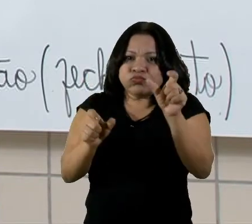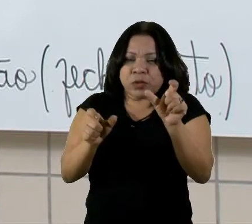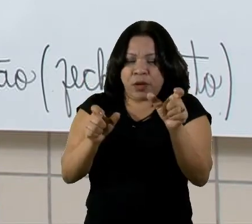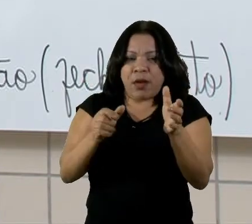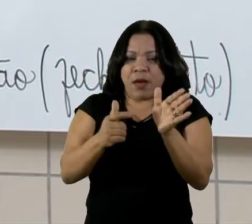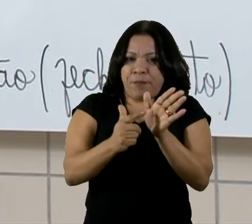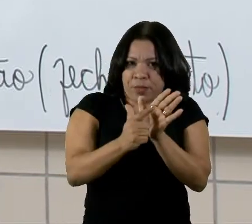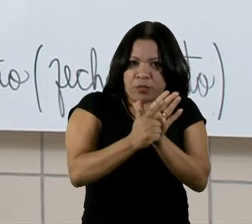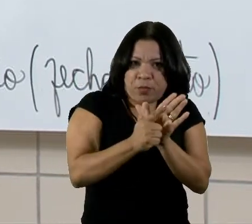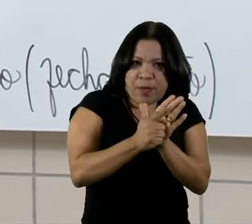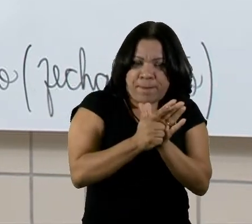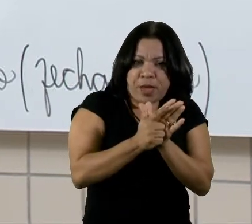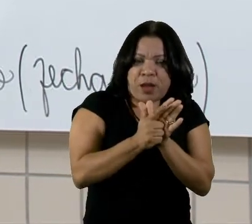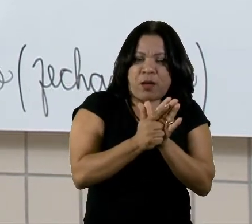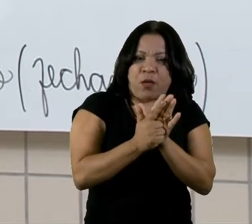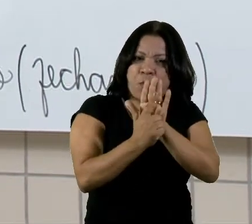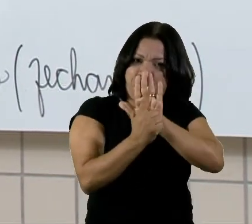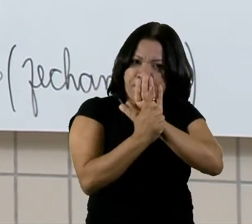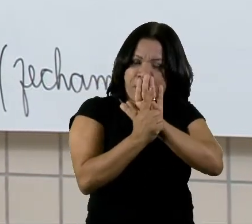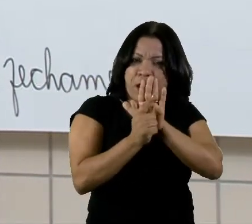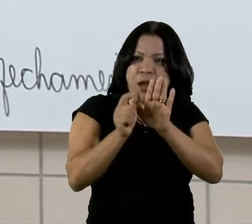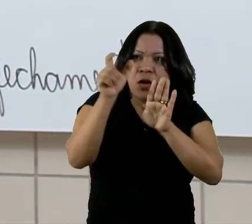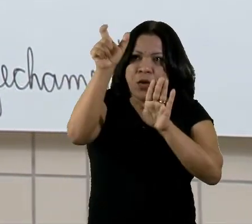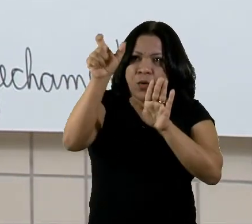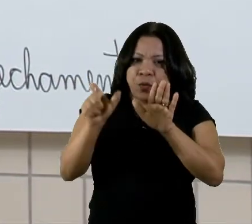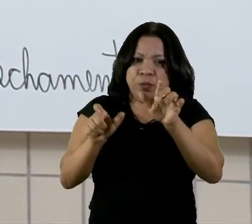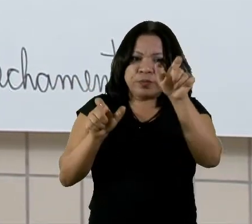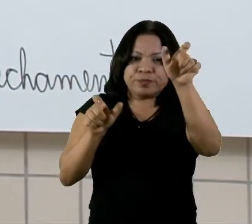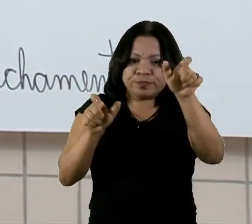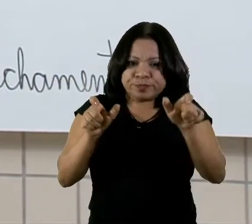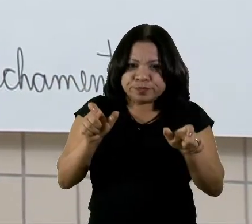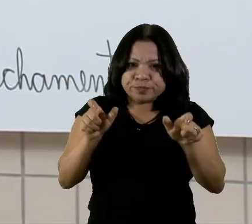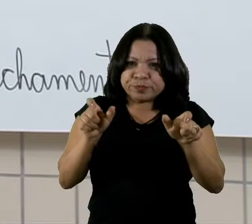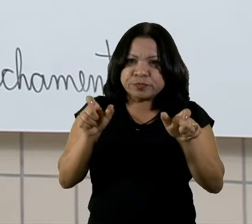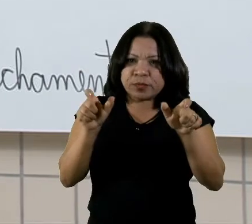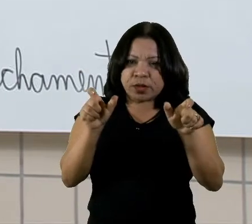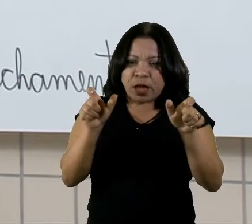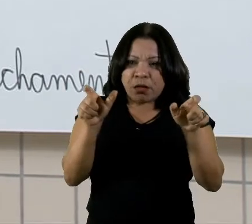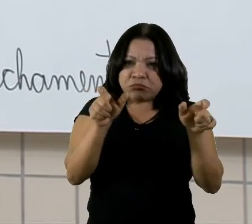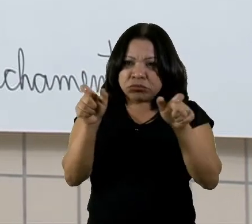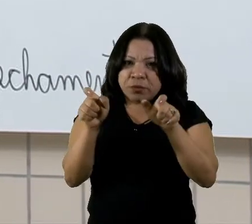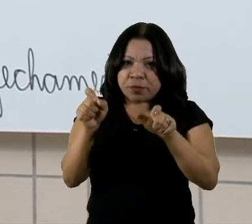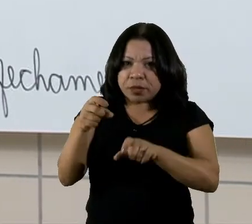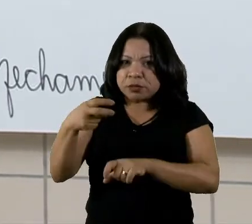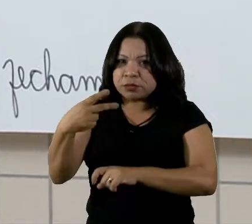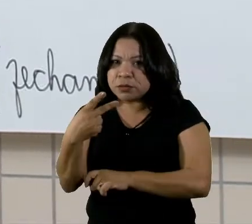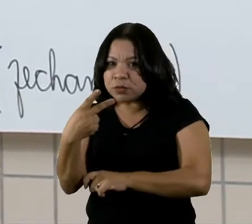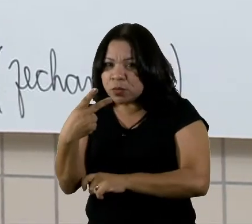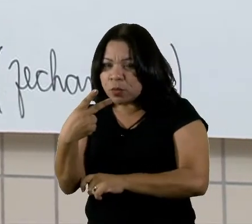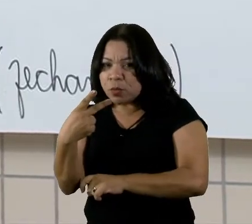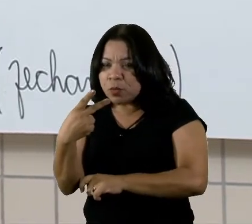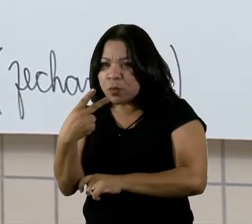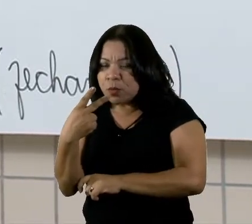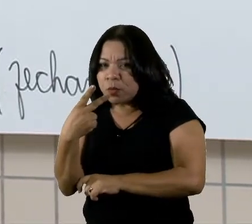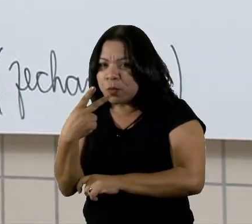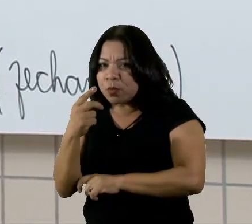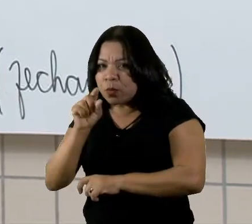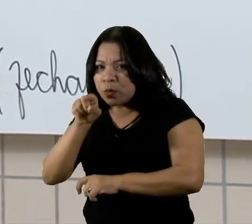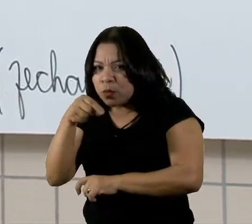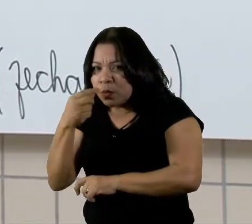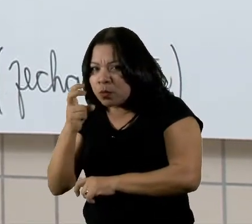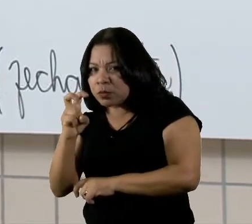de fazer isso, um recuo. Pode ser por volta de 2,5 centímetros. Ou você pode colocar os 2 dedos assim